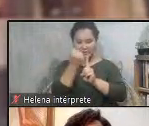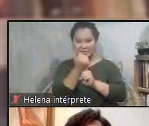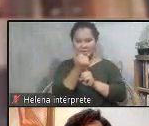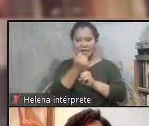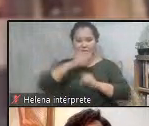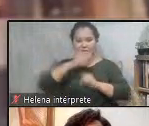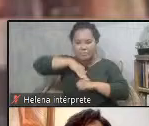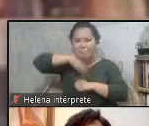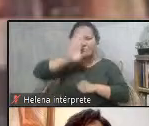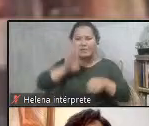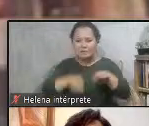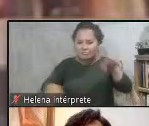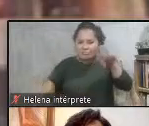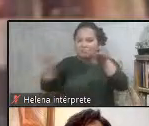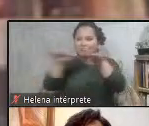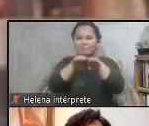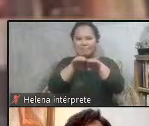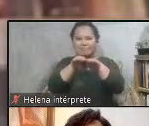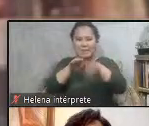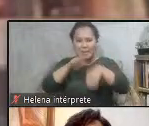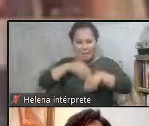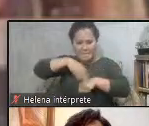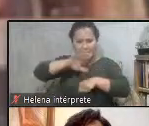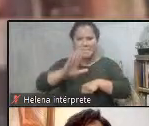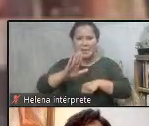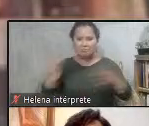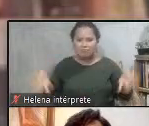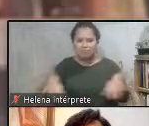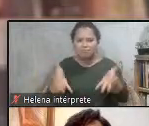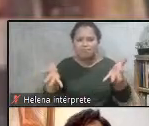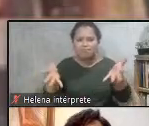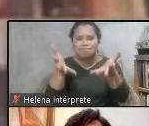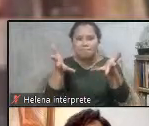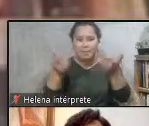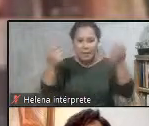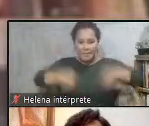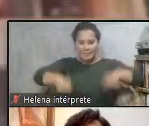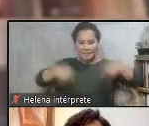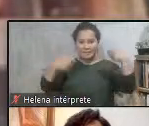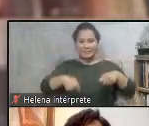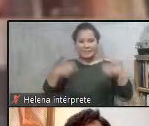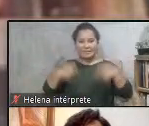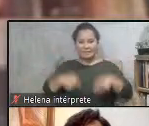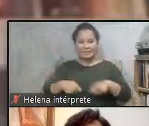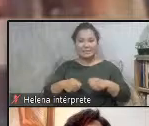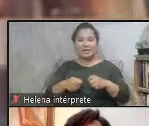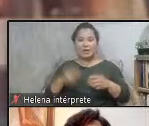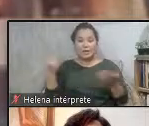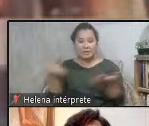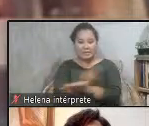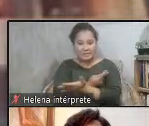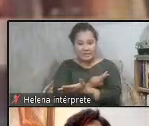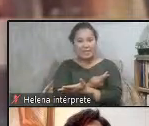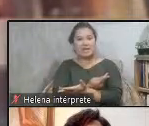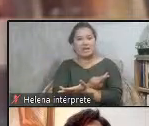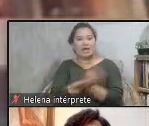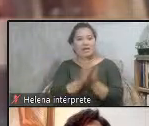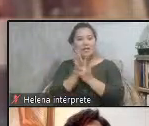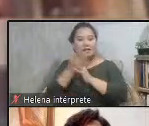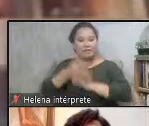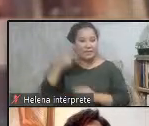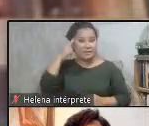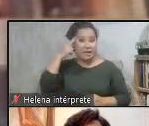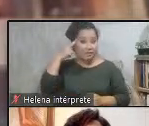mais possibilidades de emancipação passa necessariamente pela reflexão que é produzida no dia a dia da